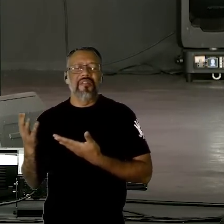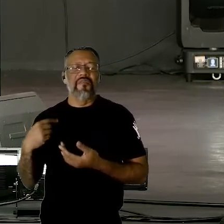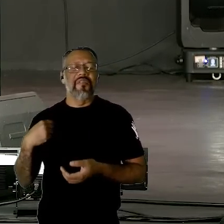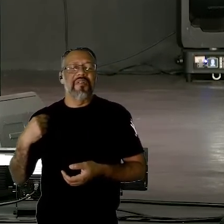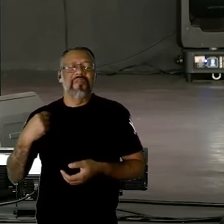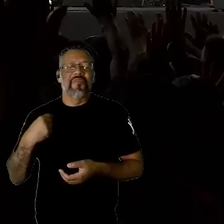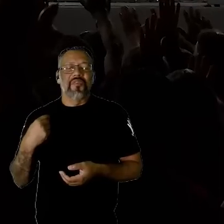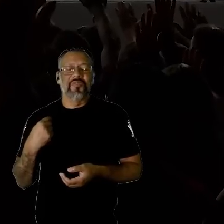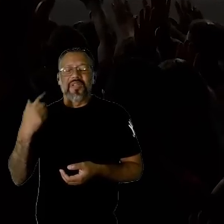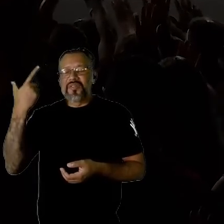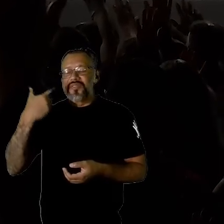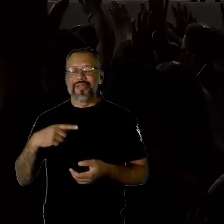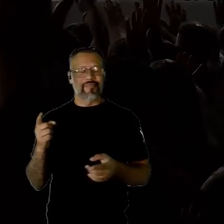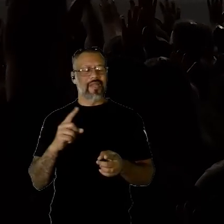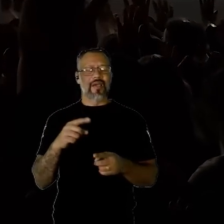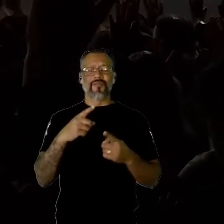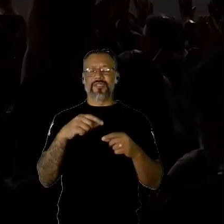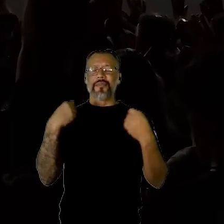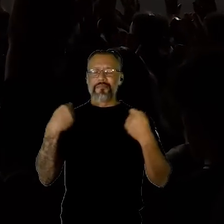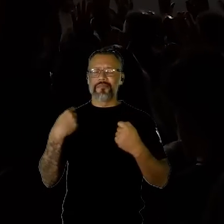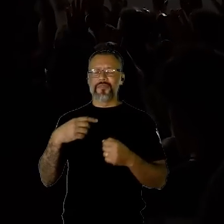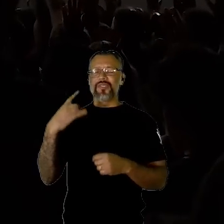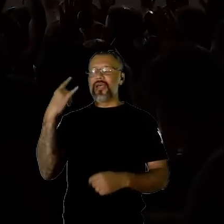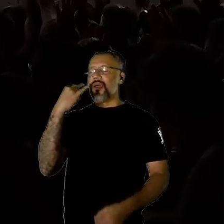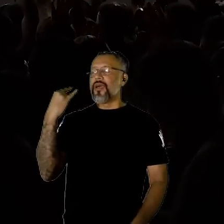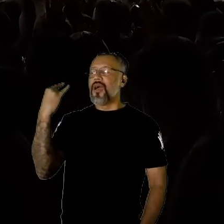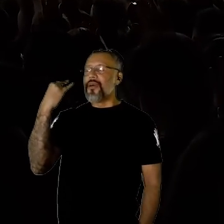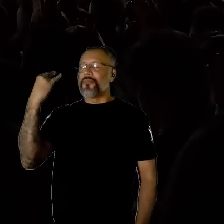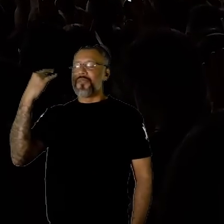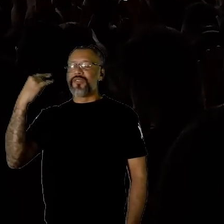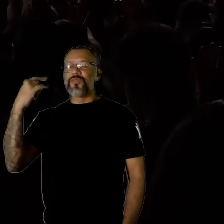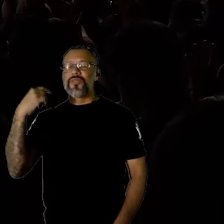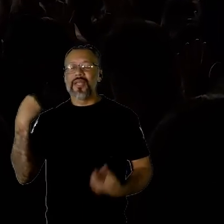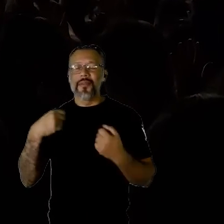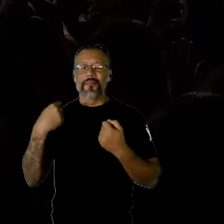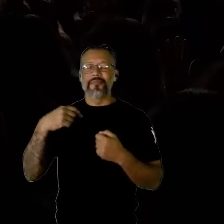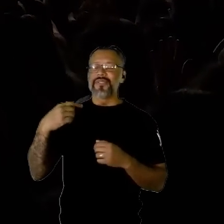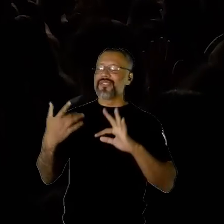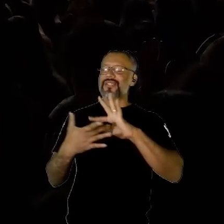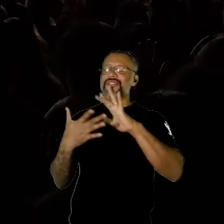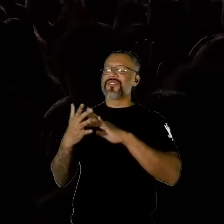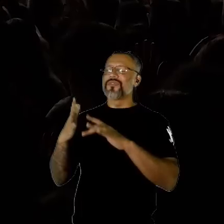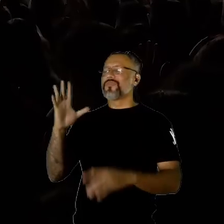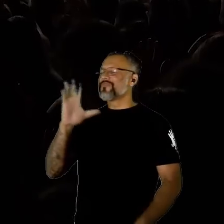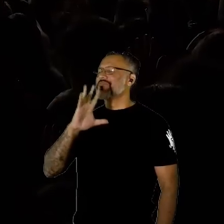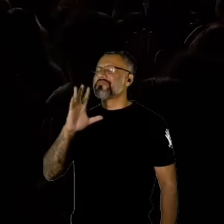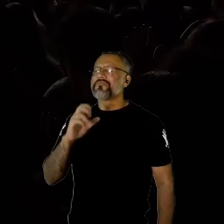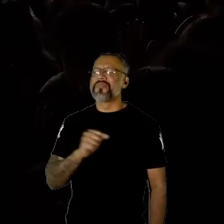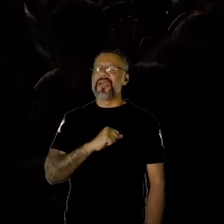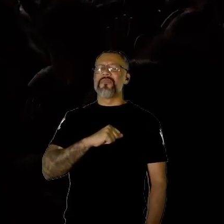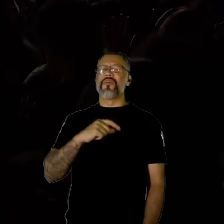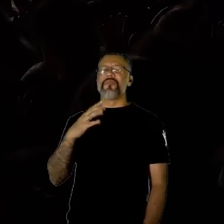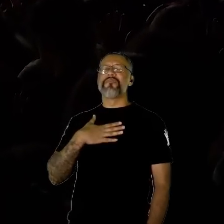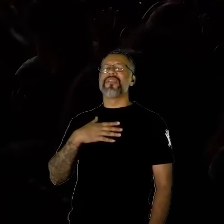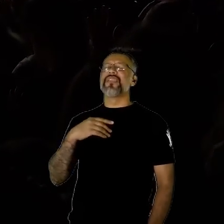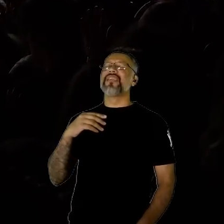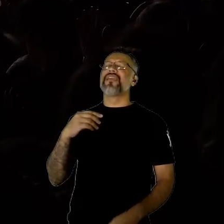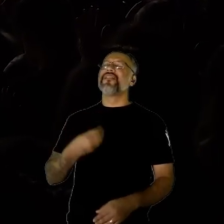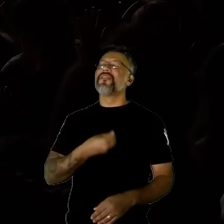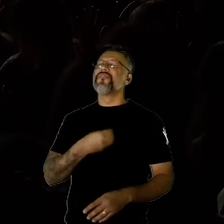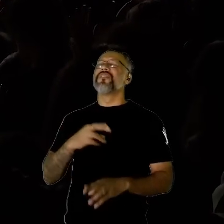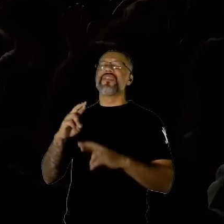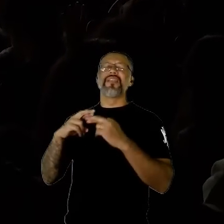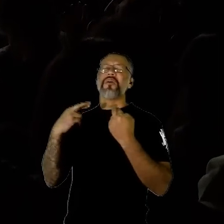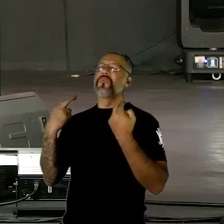até é apaixonado é uma vida Jesus é o maior amor da minha vida a minha vida é o reino a minha vida